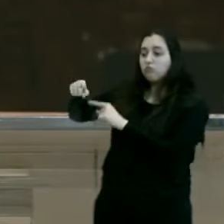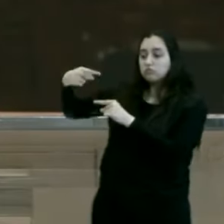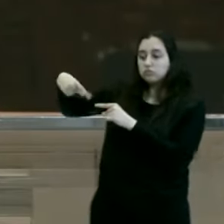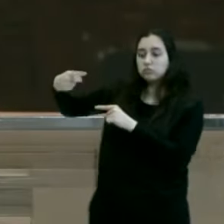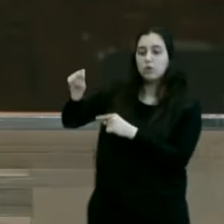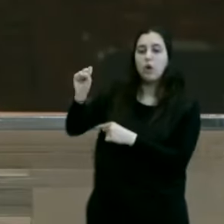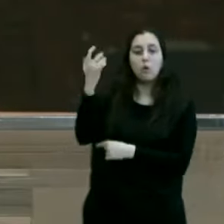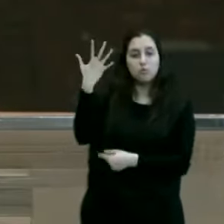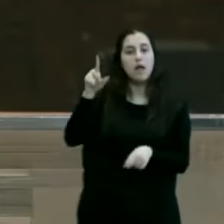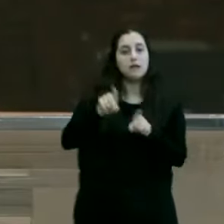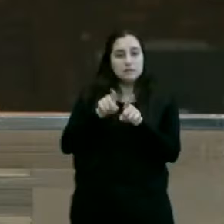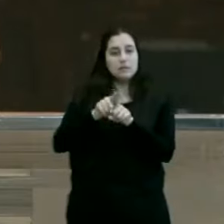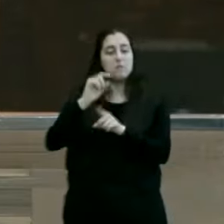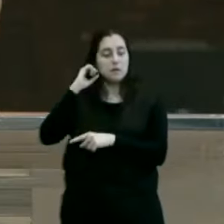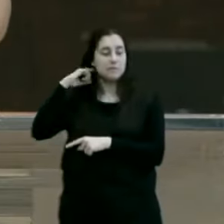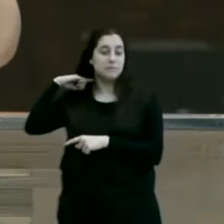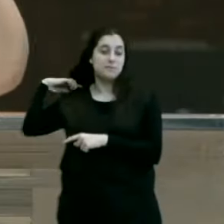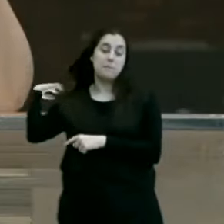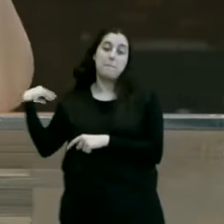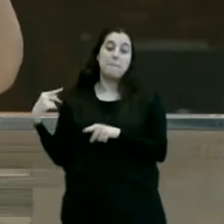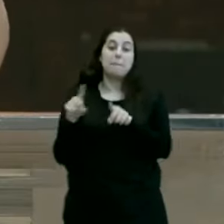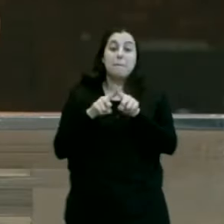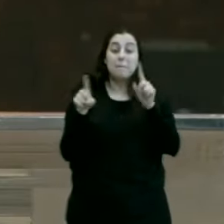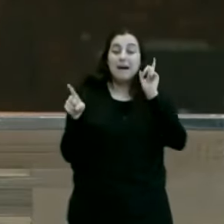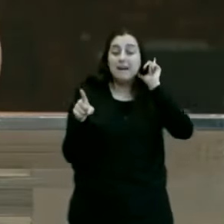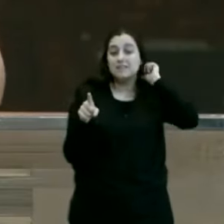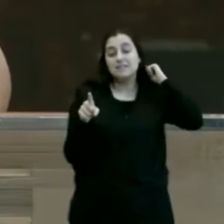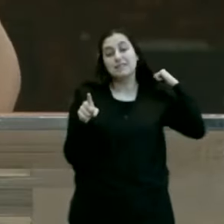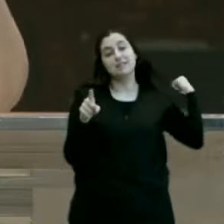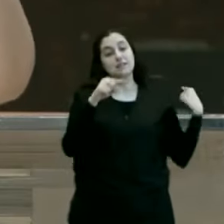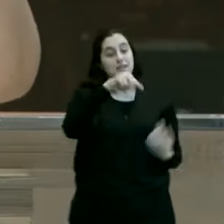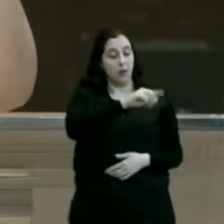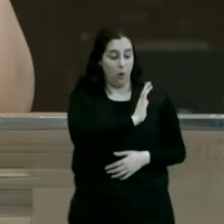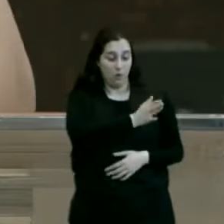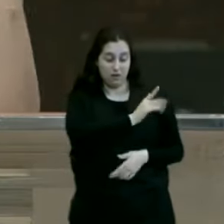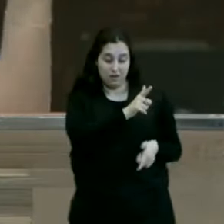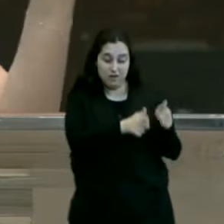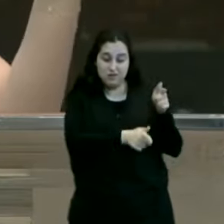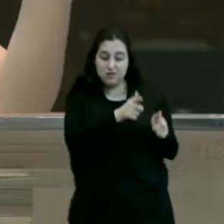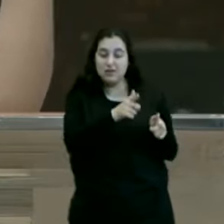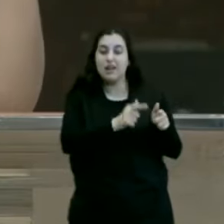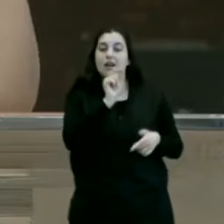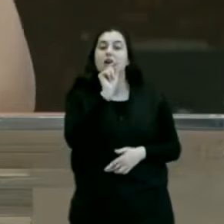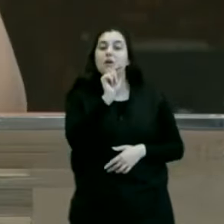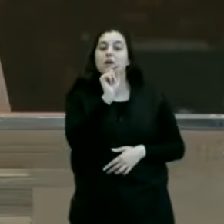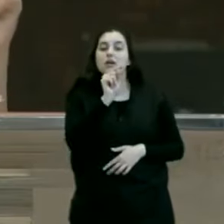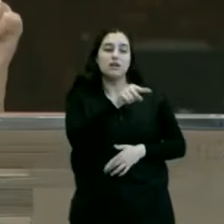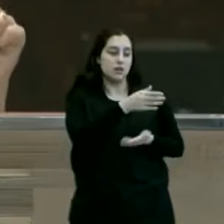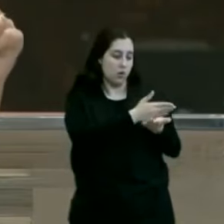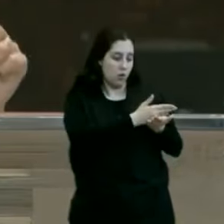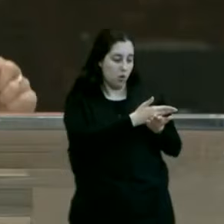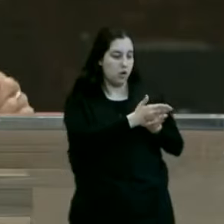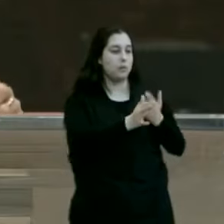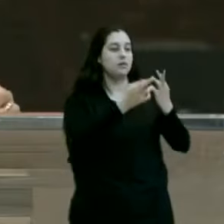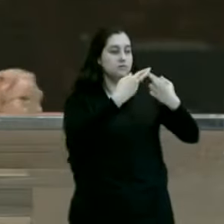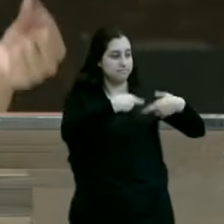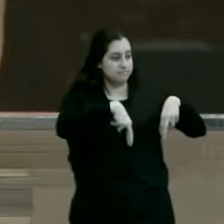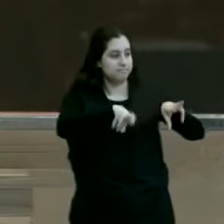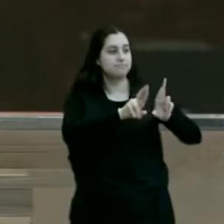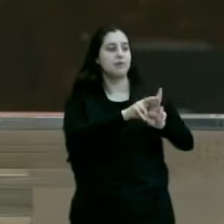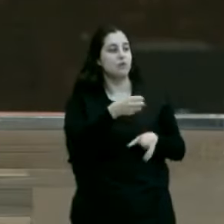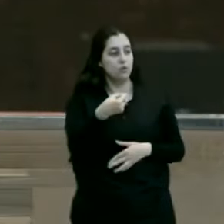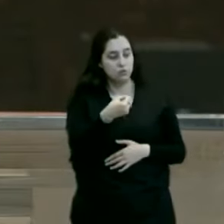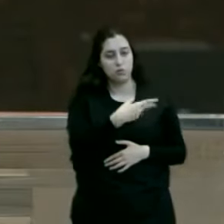estar falando sobre eles aqui, mas o coração de Gideão começou uma renovação.